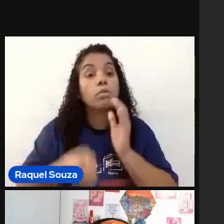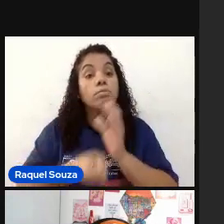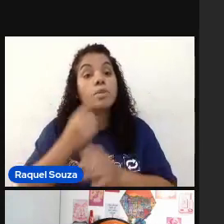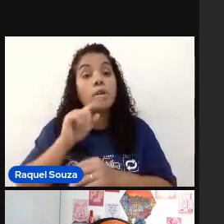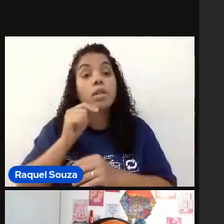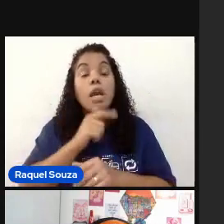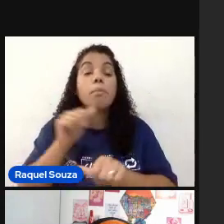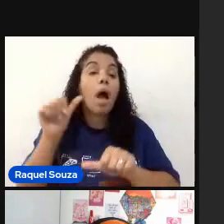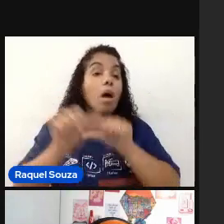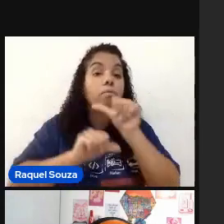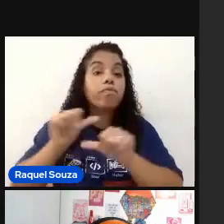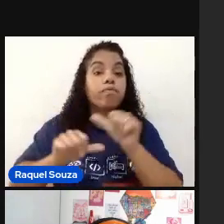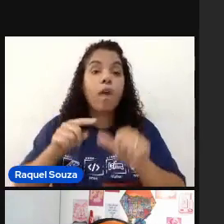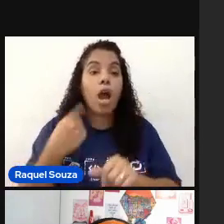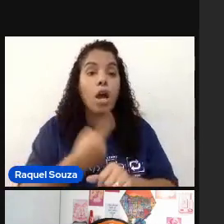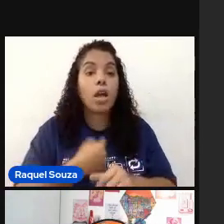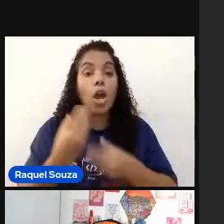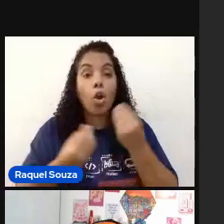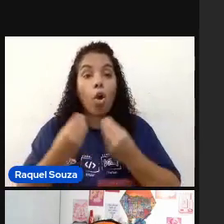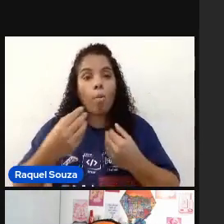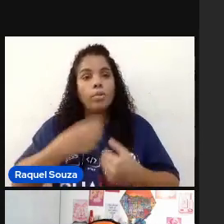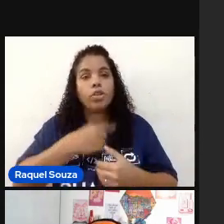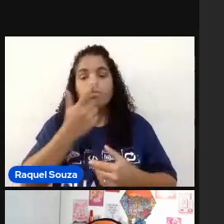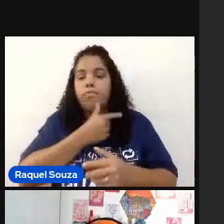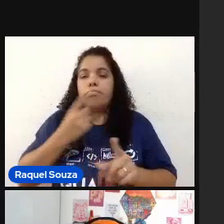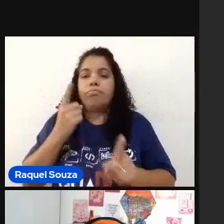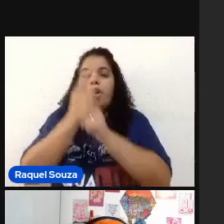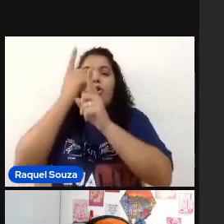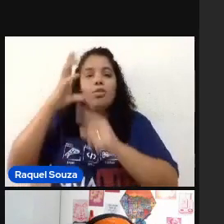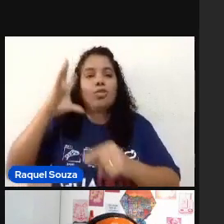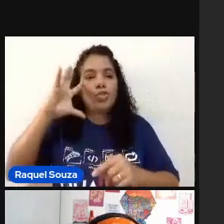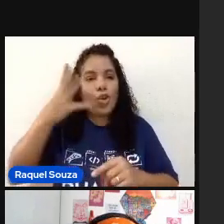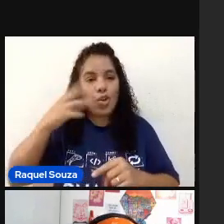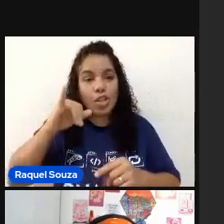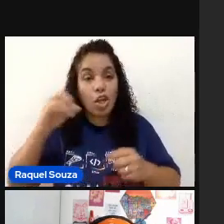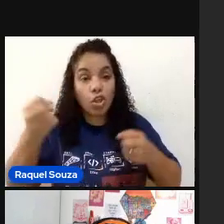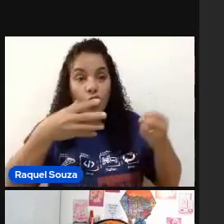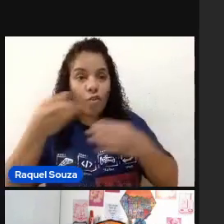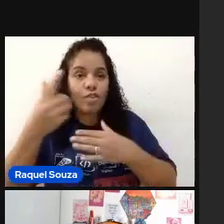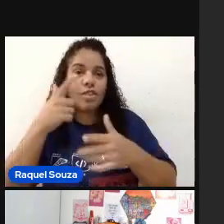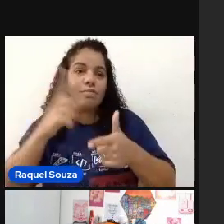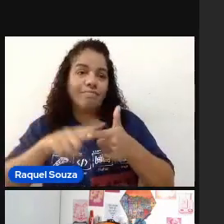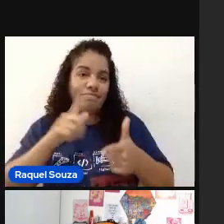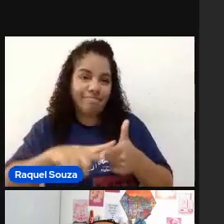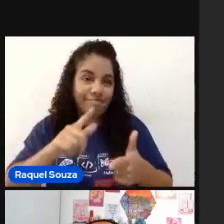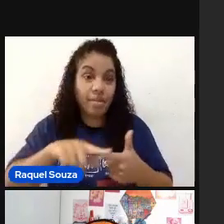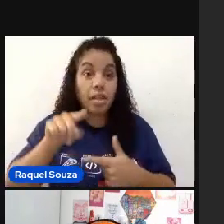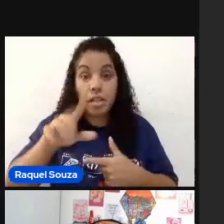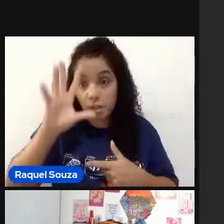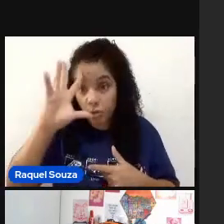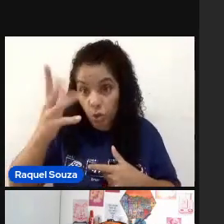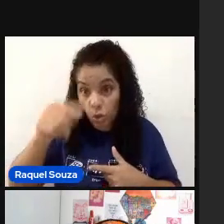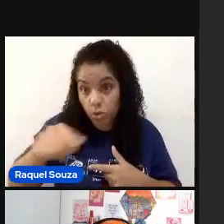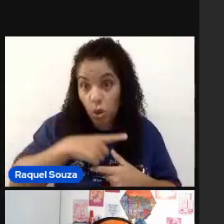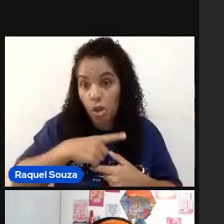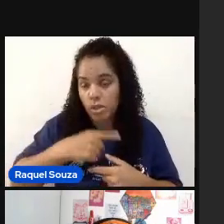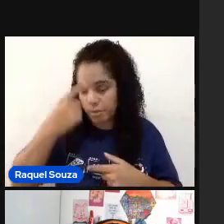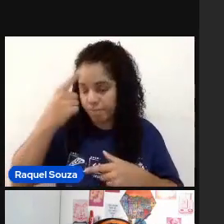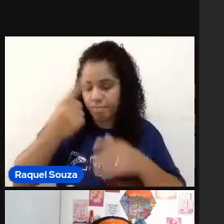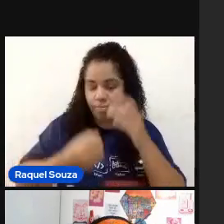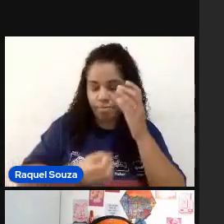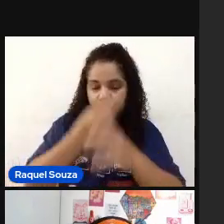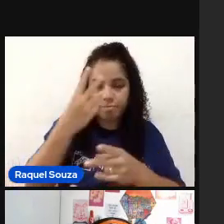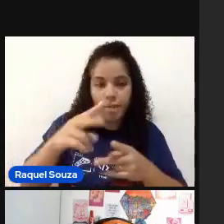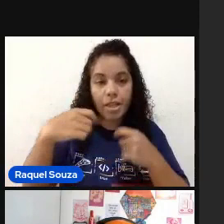a maneira de como a gente encontra soluções inovadoras para os problemas. Então, assim, soluções criativas que são focadas nas